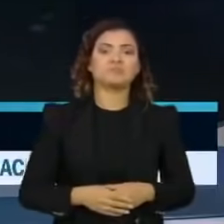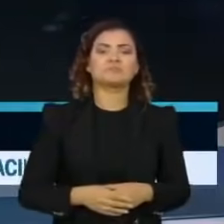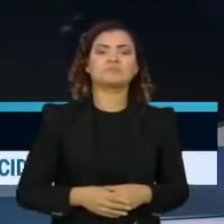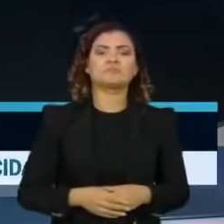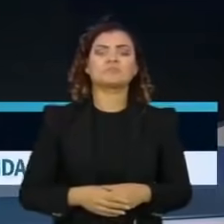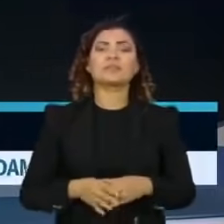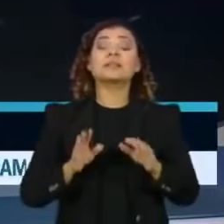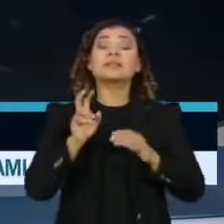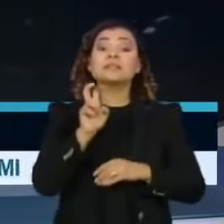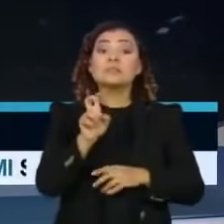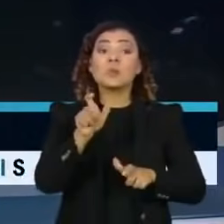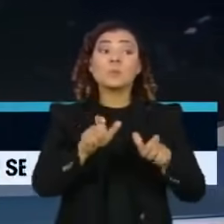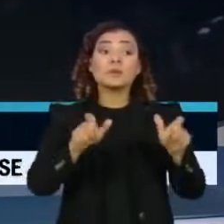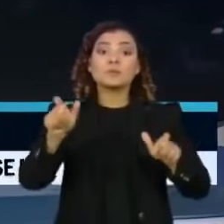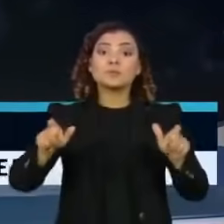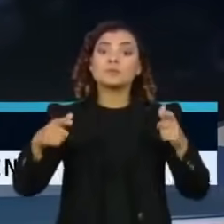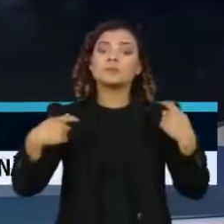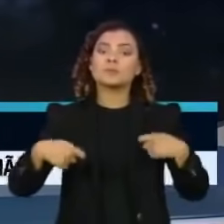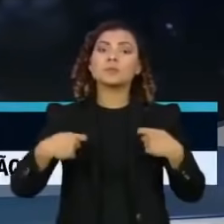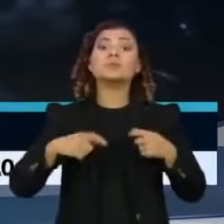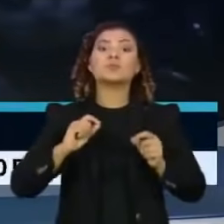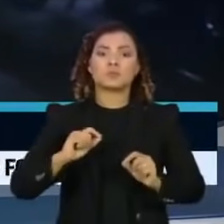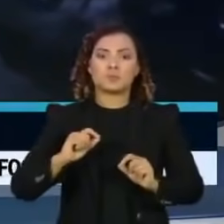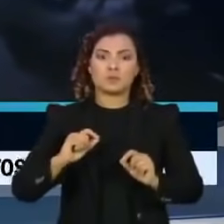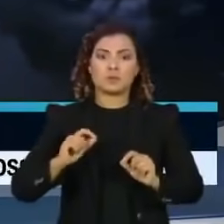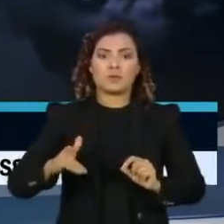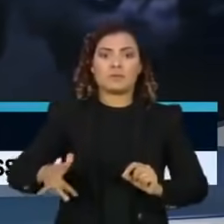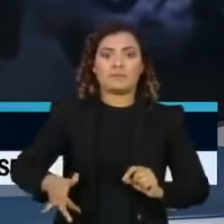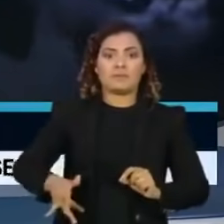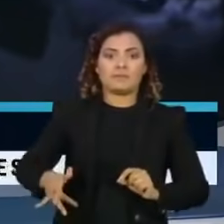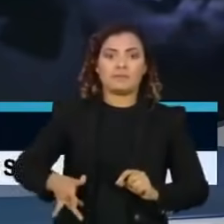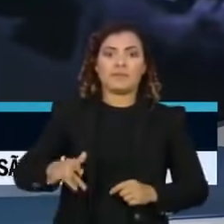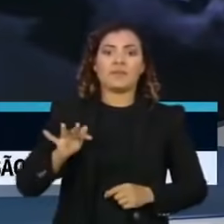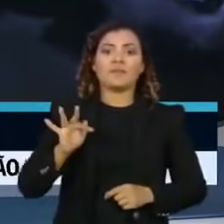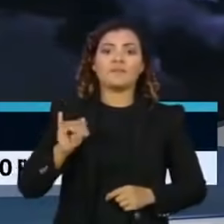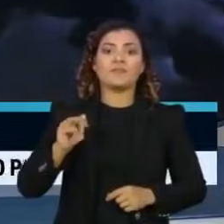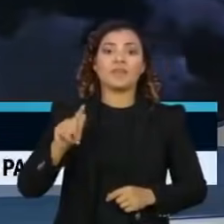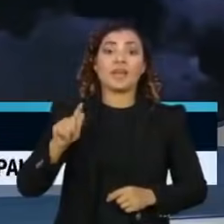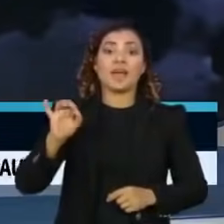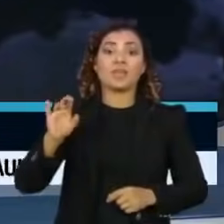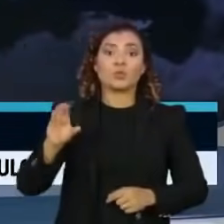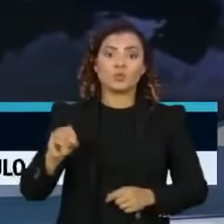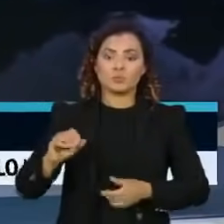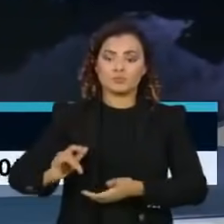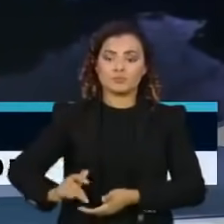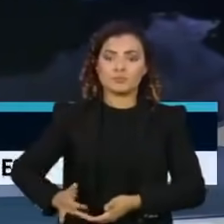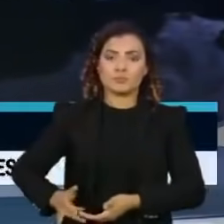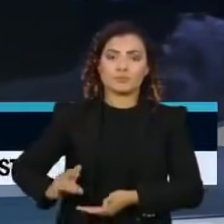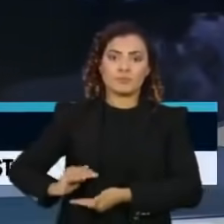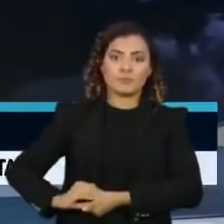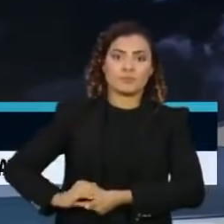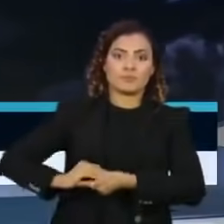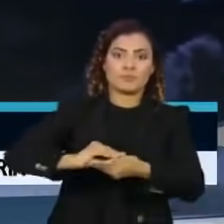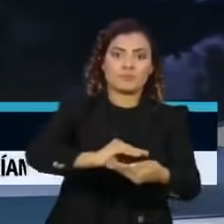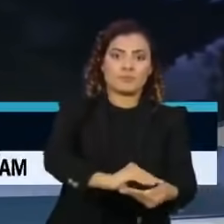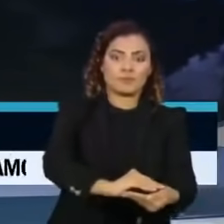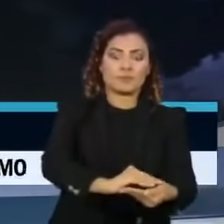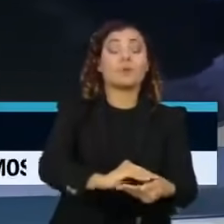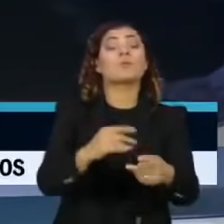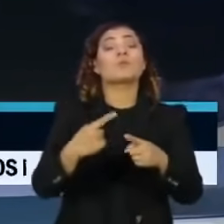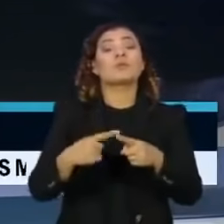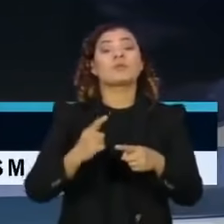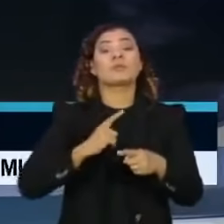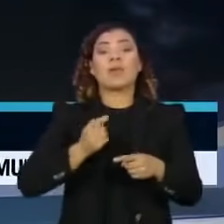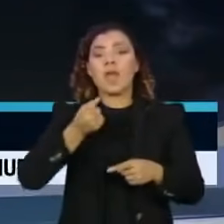há pelo menos cinco pessoas terão que fazer transplantes de fígado depois de usar o chamado kit covide que contém remédios como